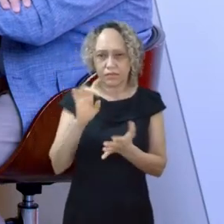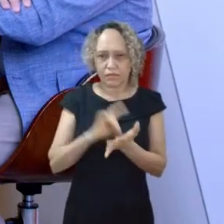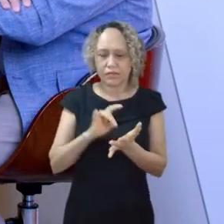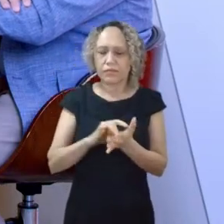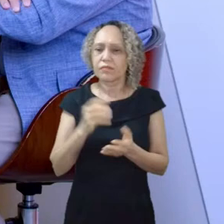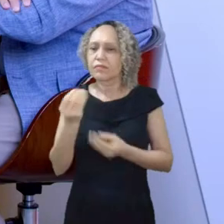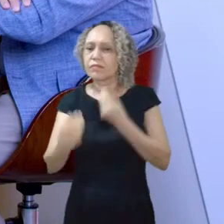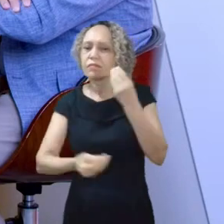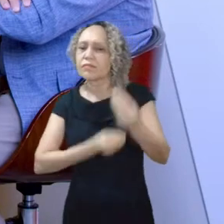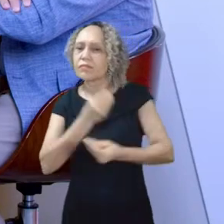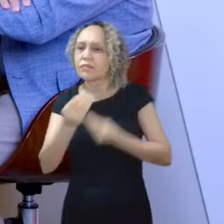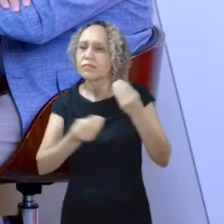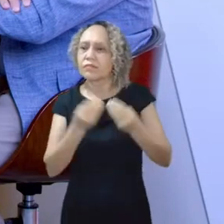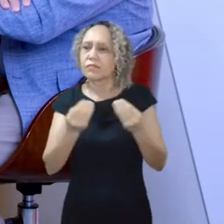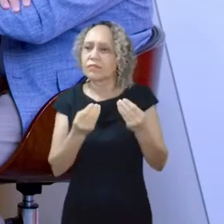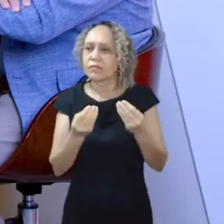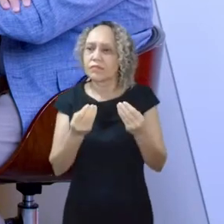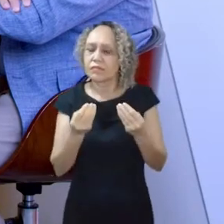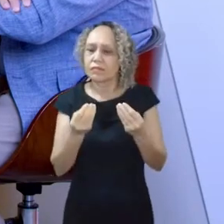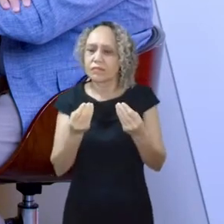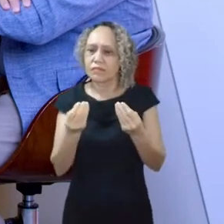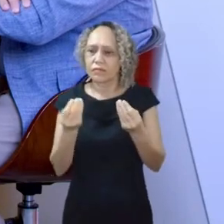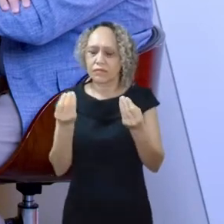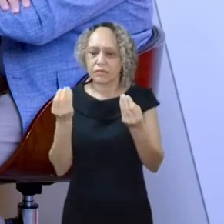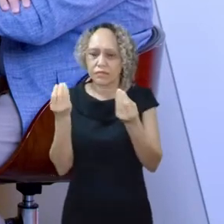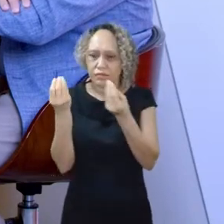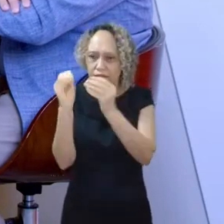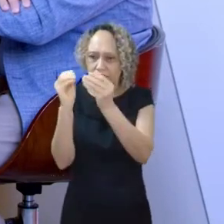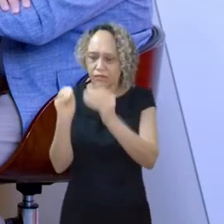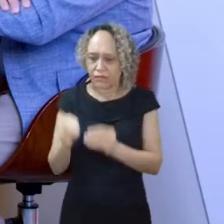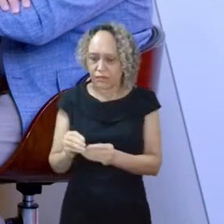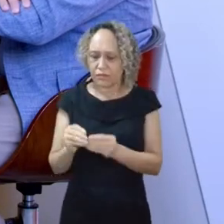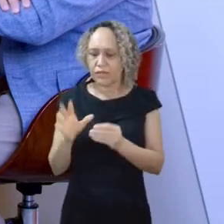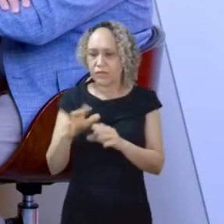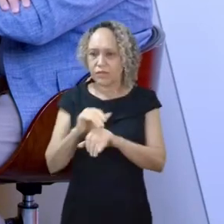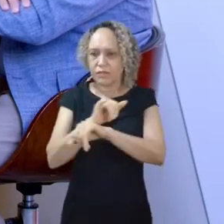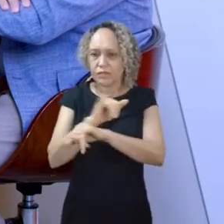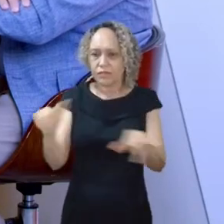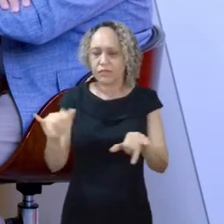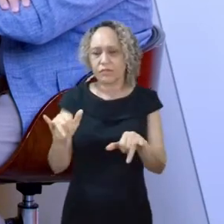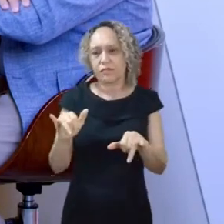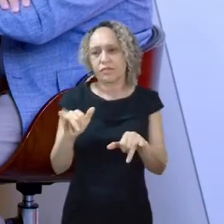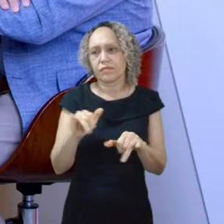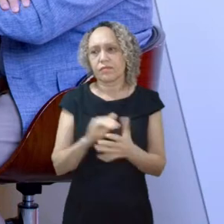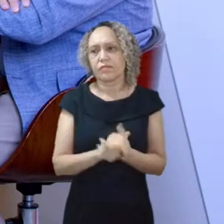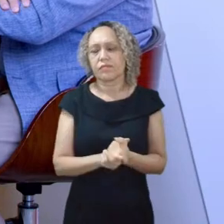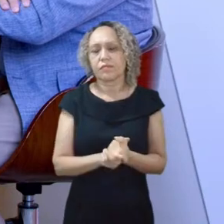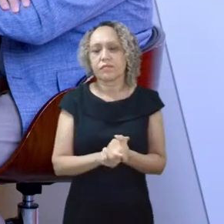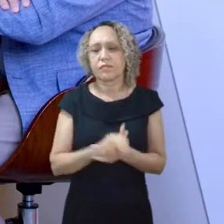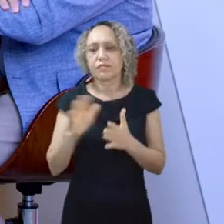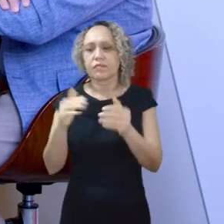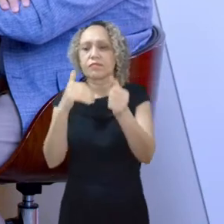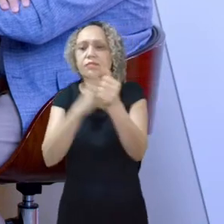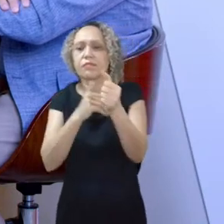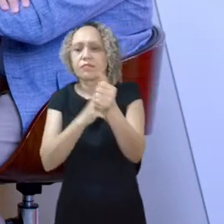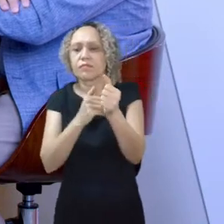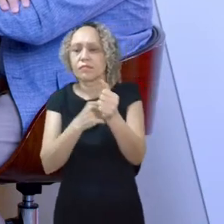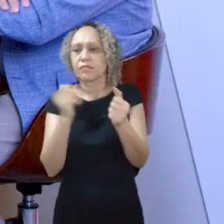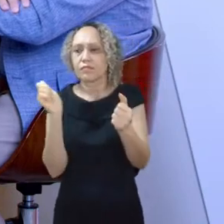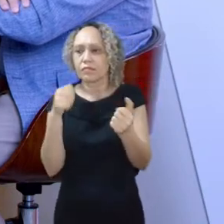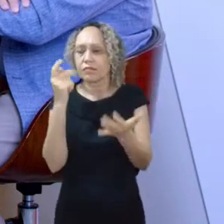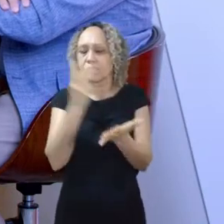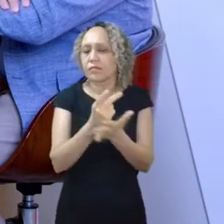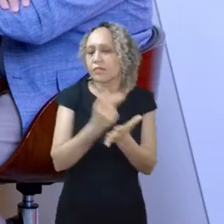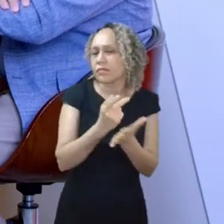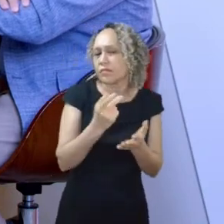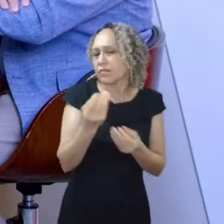aquilo ali realmente foi colocado à disposição, já que esse sigilo ele deve ser mantido, né? Sim. Mas só